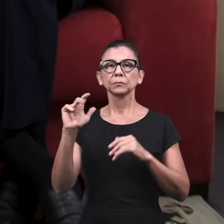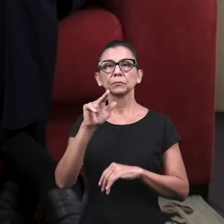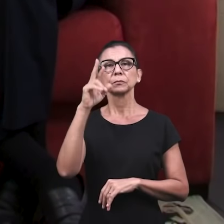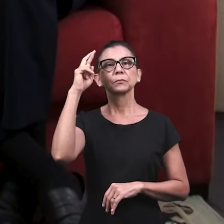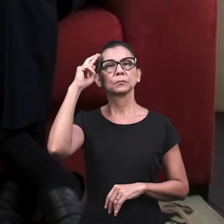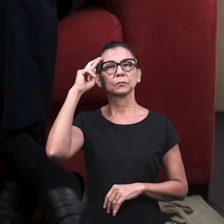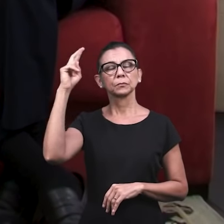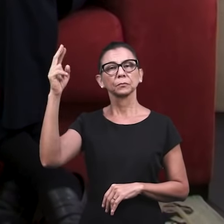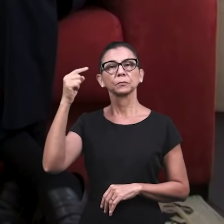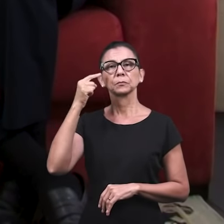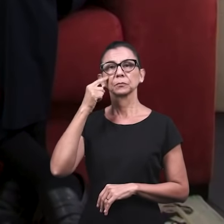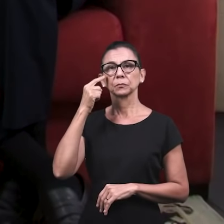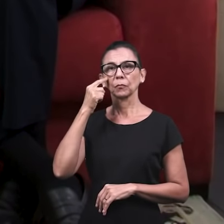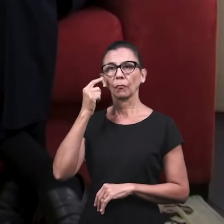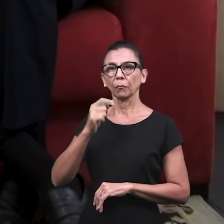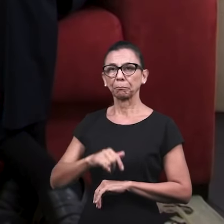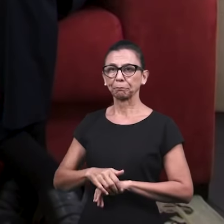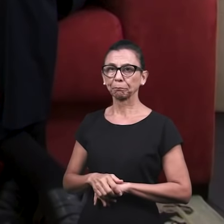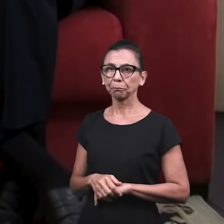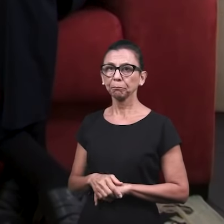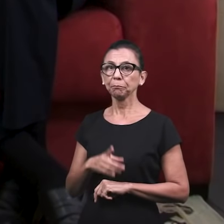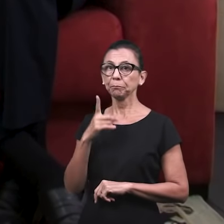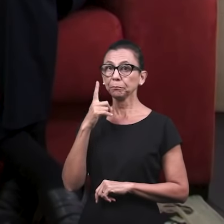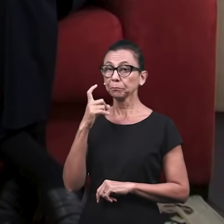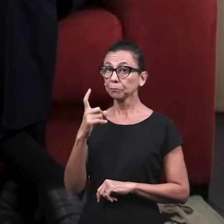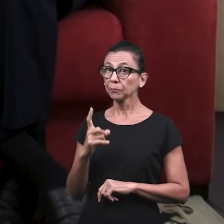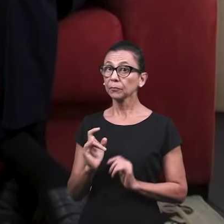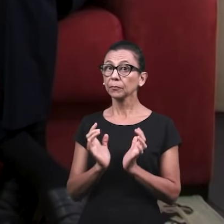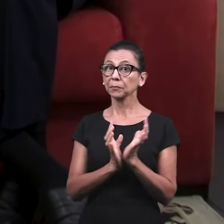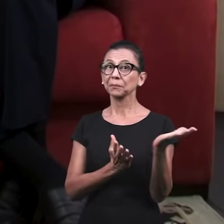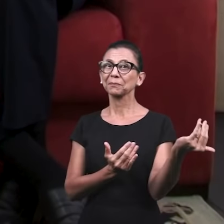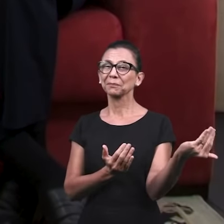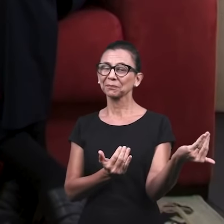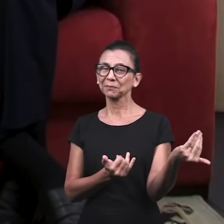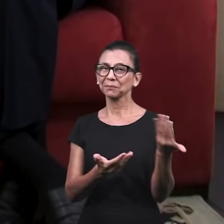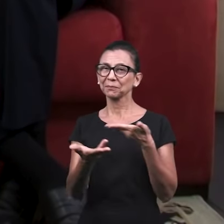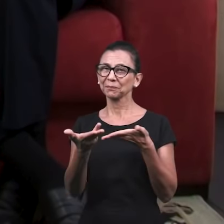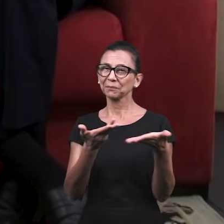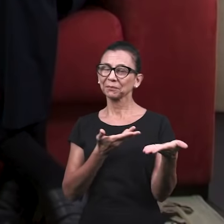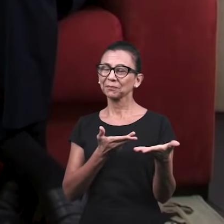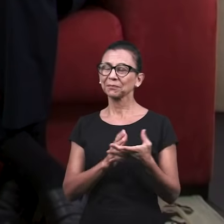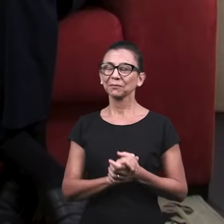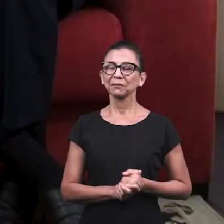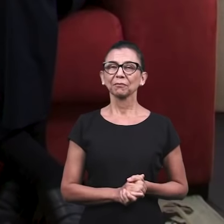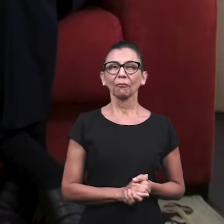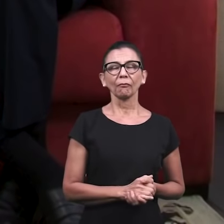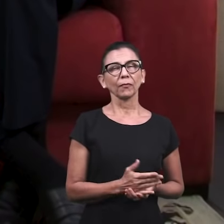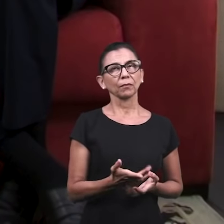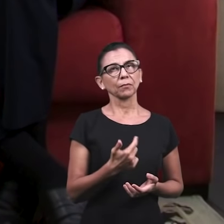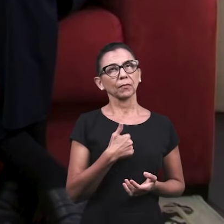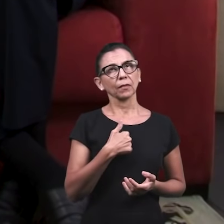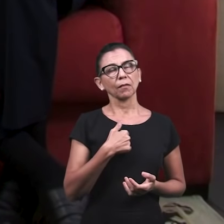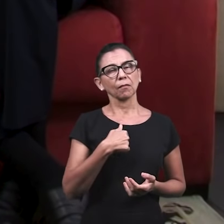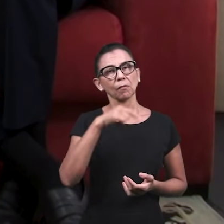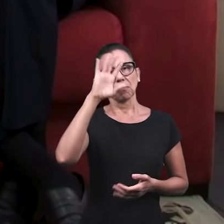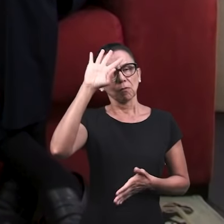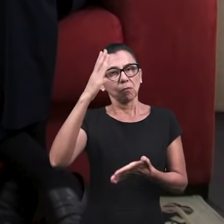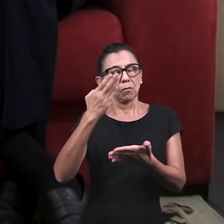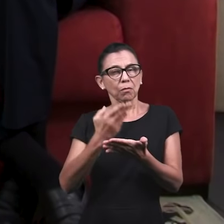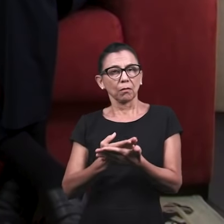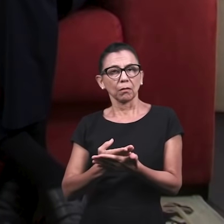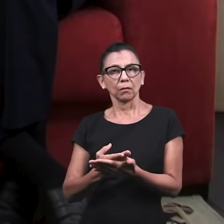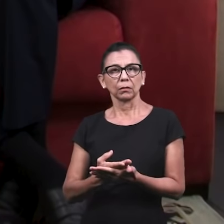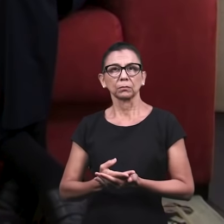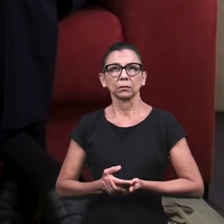meus irmãos. Vemos cada vez mais o interesse dos jovens em participar desse trabalho. E eu creio que nosso querido